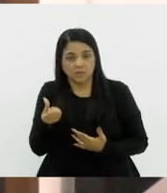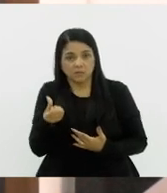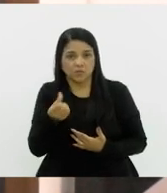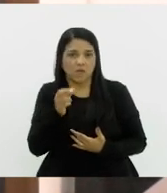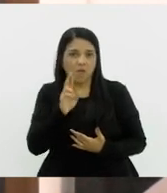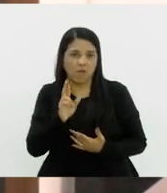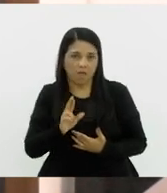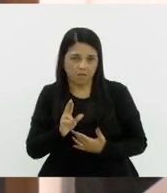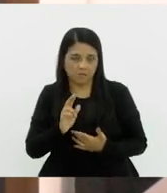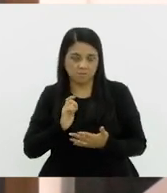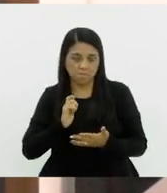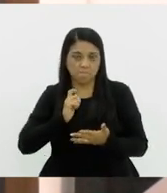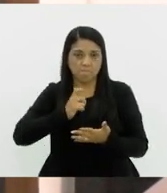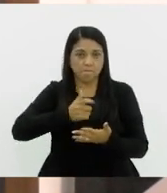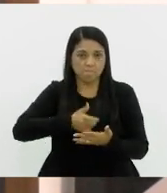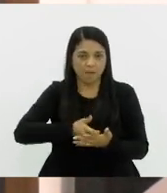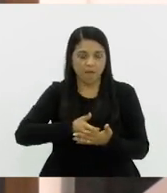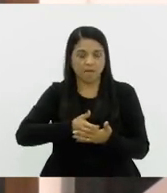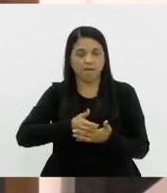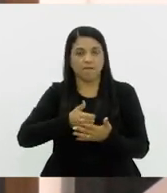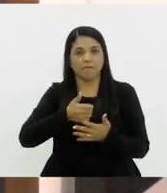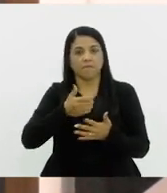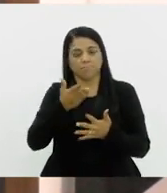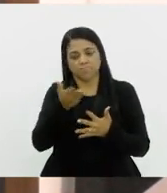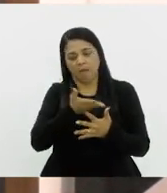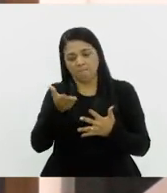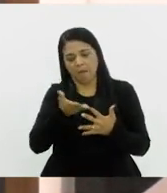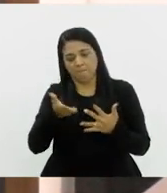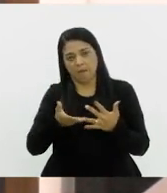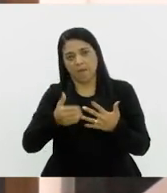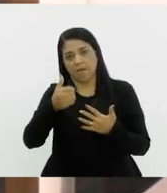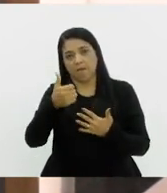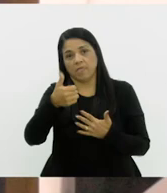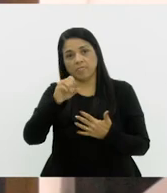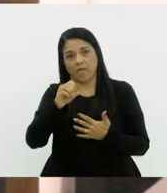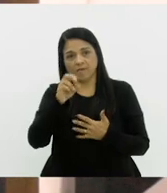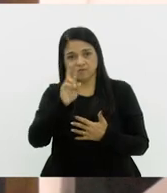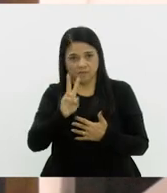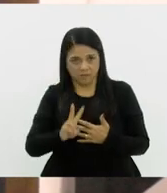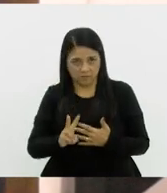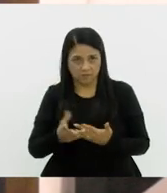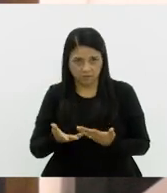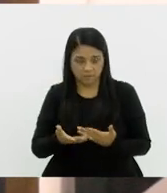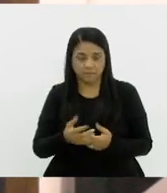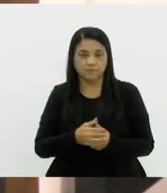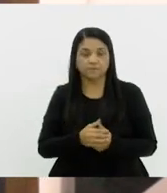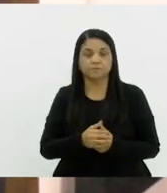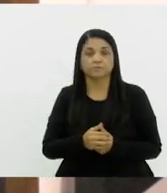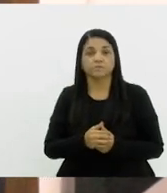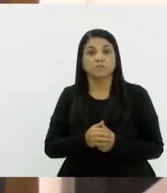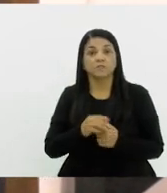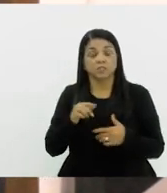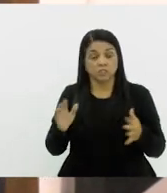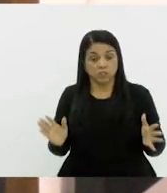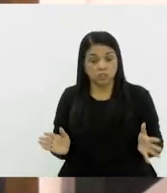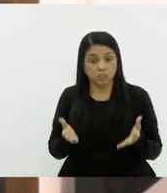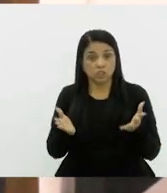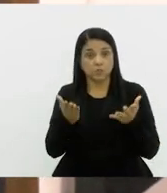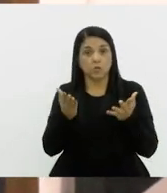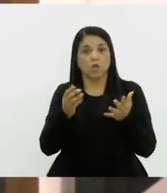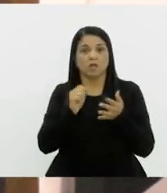pode pagar em 10 vezes, vamos dizer assim. Então, nós estamos estimulando essa